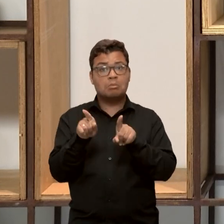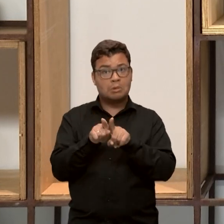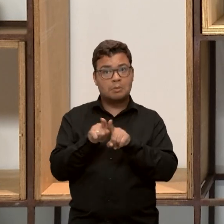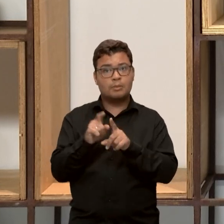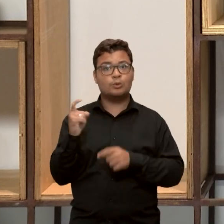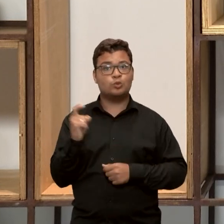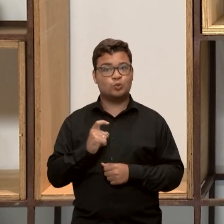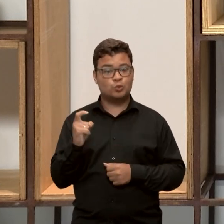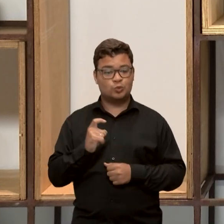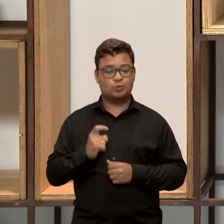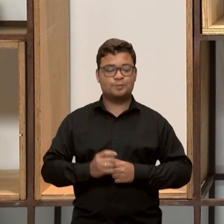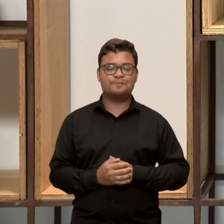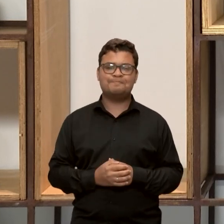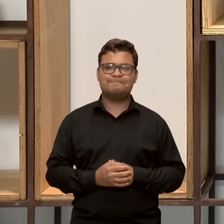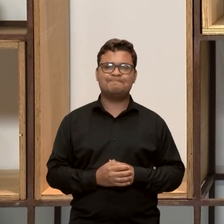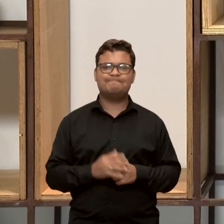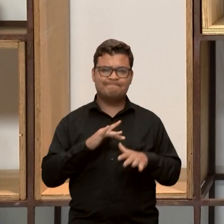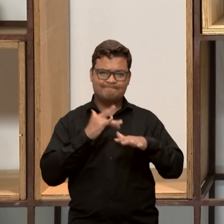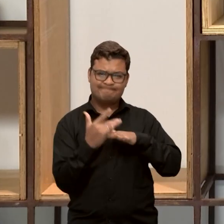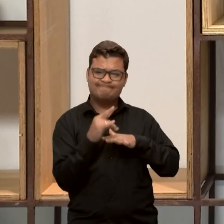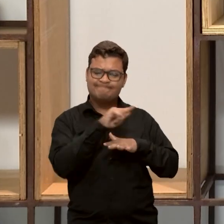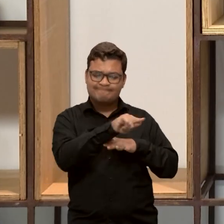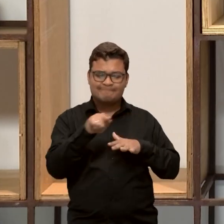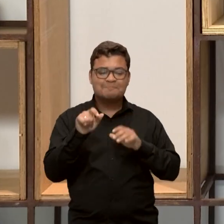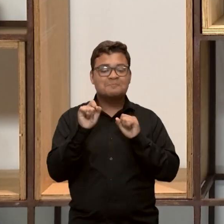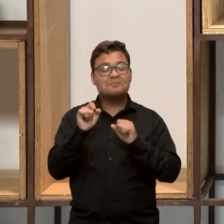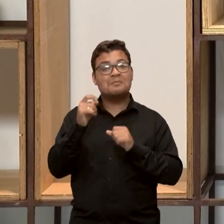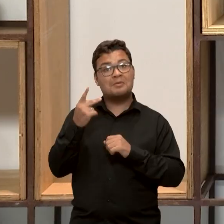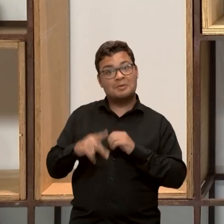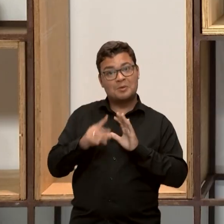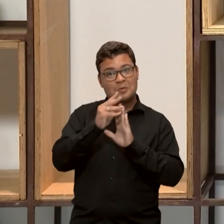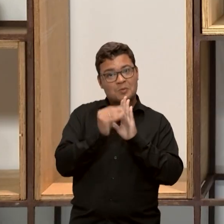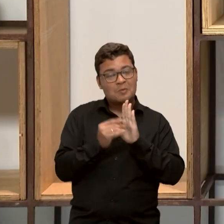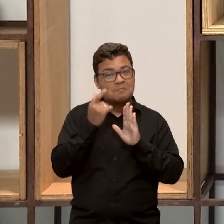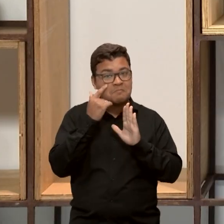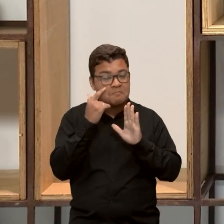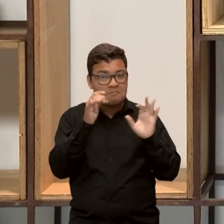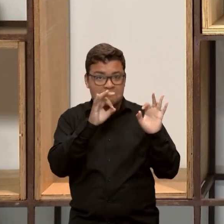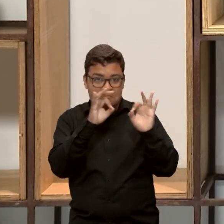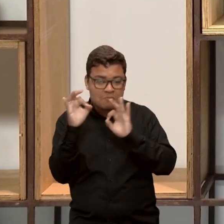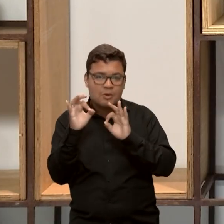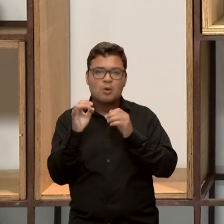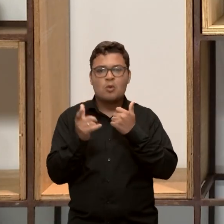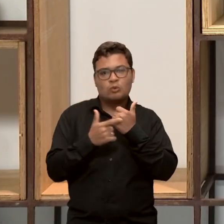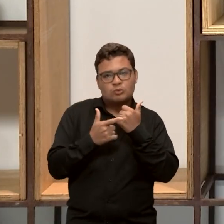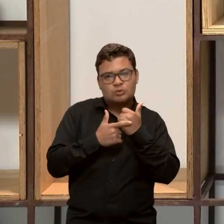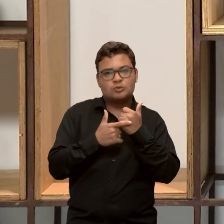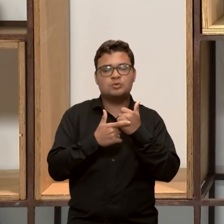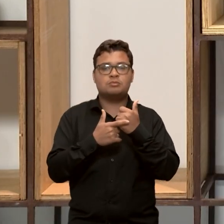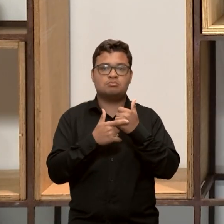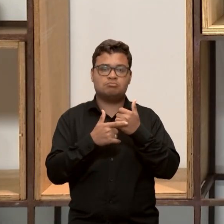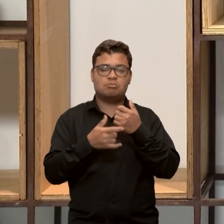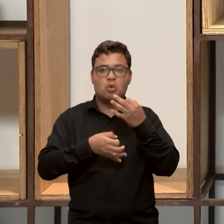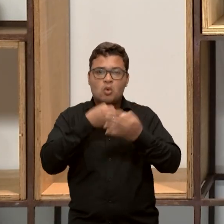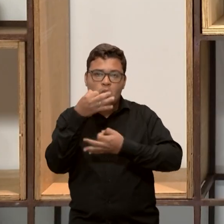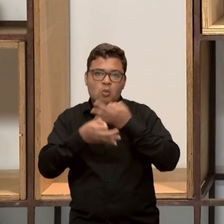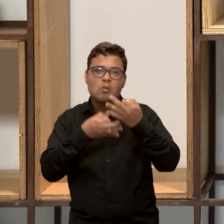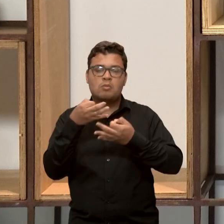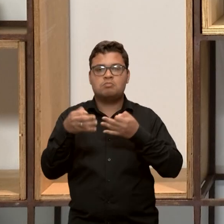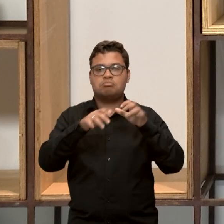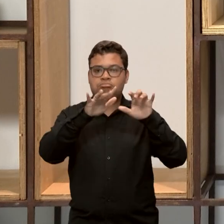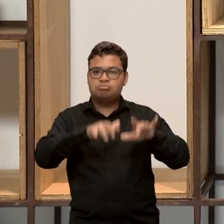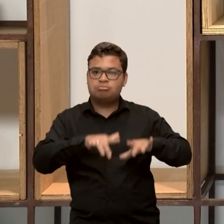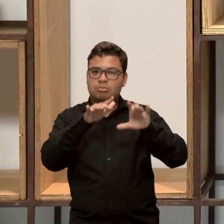Estamos de volta com o Mundo UFG de hoje. Acompanhe o nosso programa pelas redes sociais da TV UFG. Nós temos Twitter,